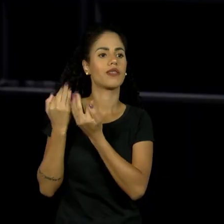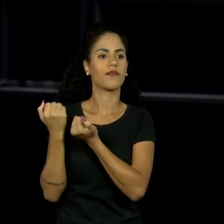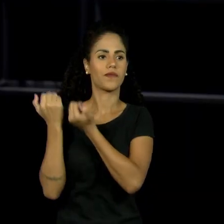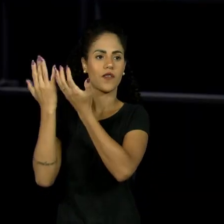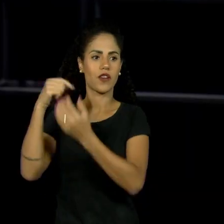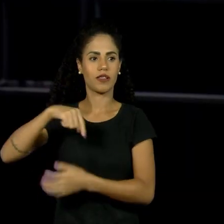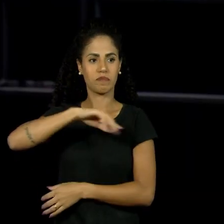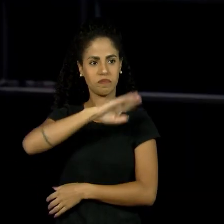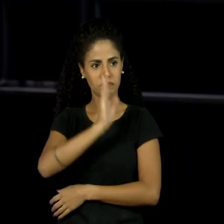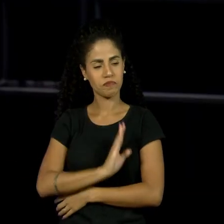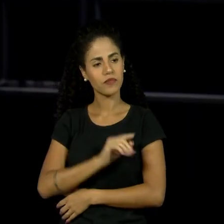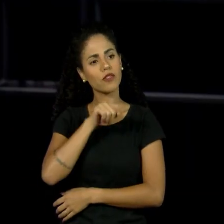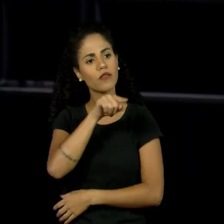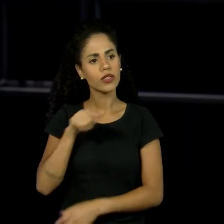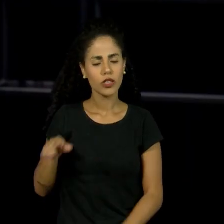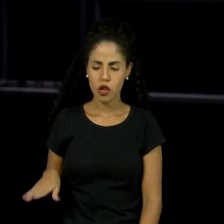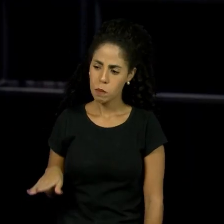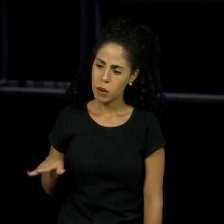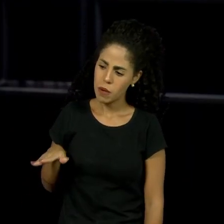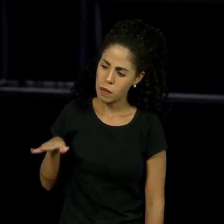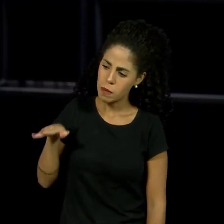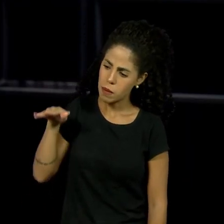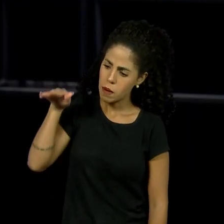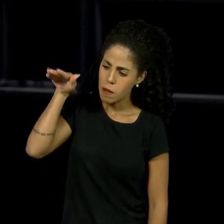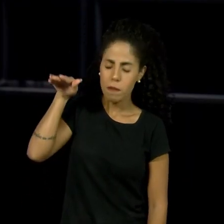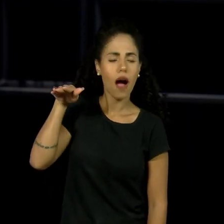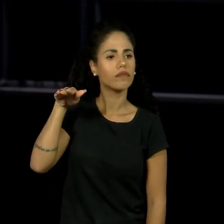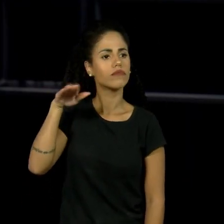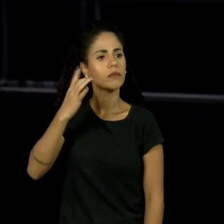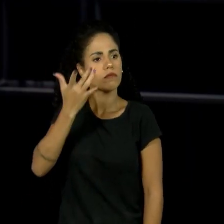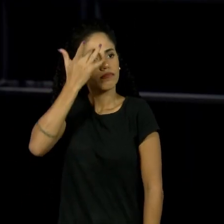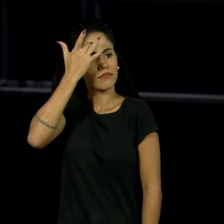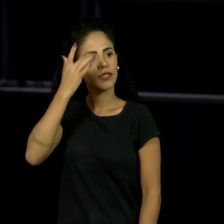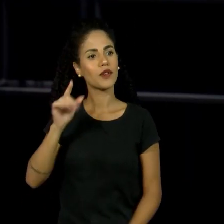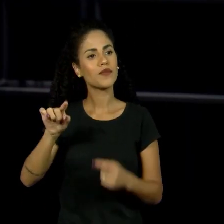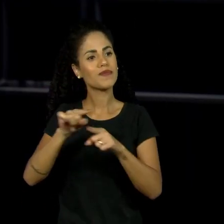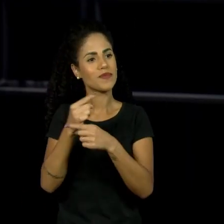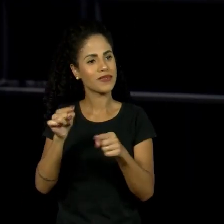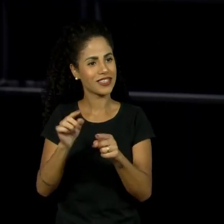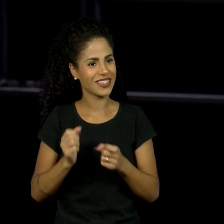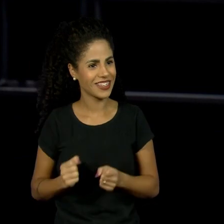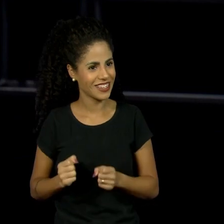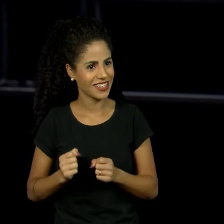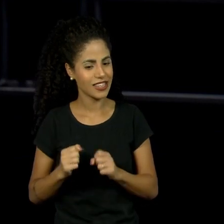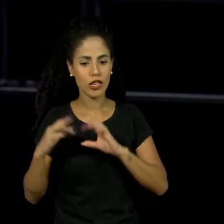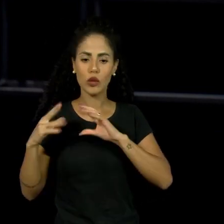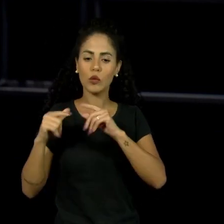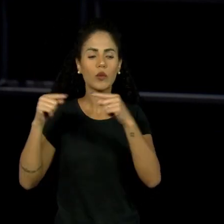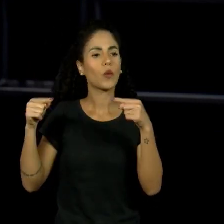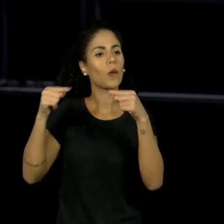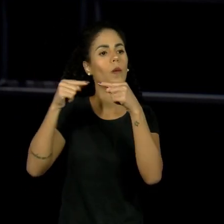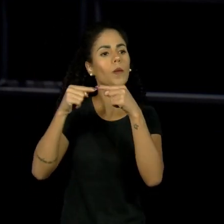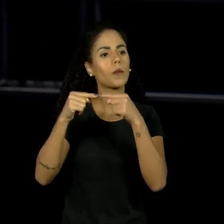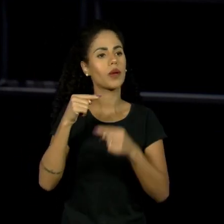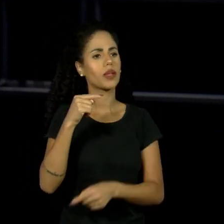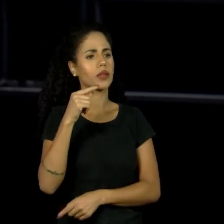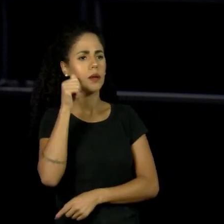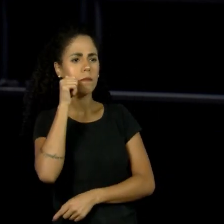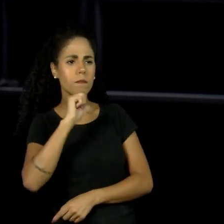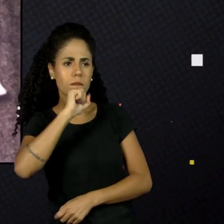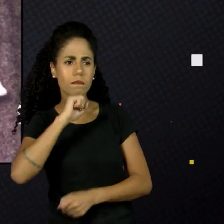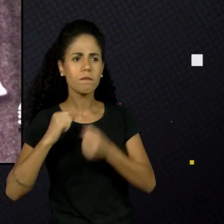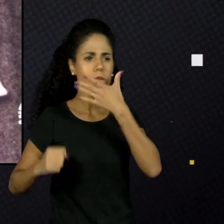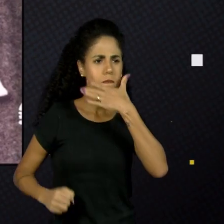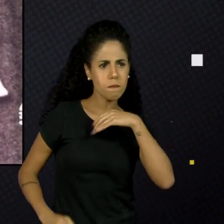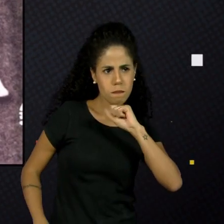Ou seja, você cresceu nesse ambiente musical, né? E tudo tem a ver com teu pai e com a tua mãe, na verdade,